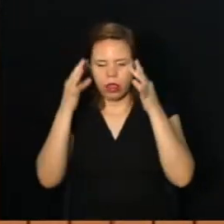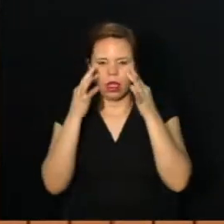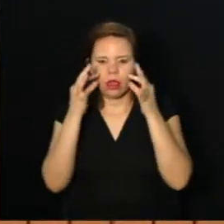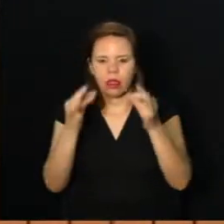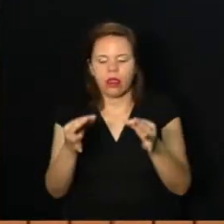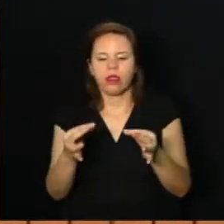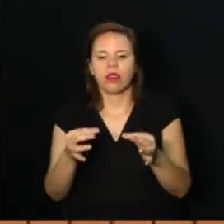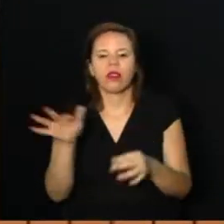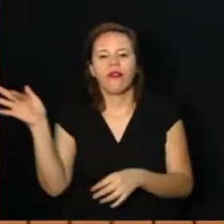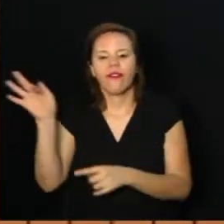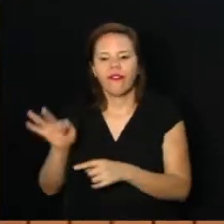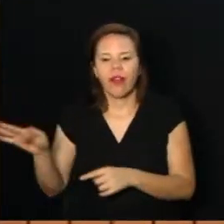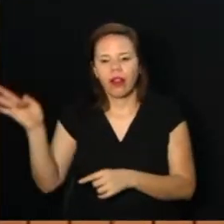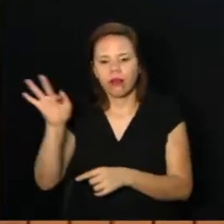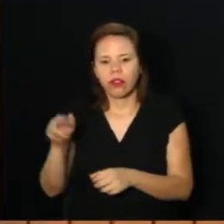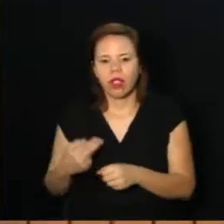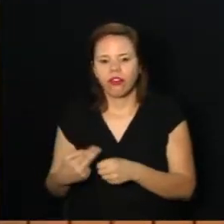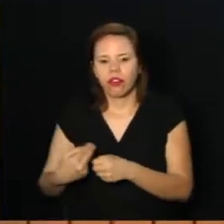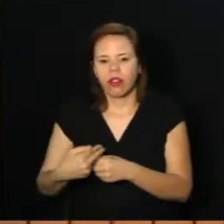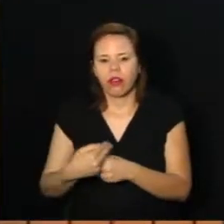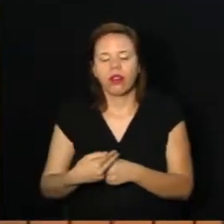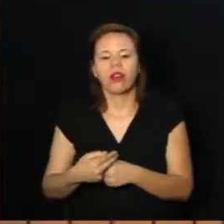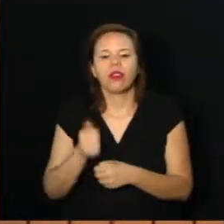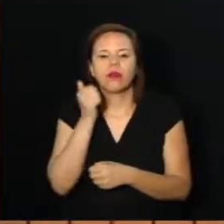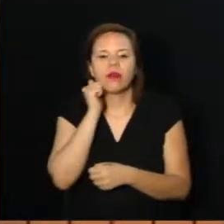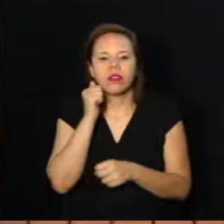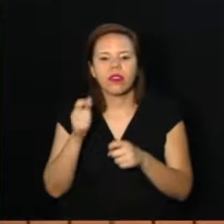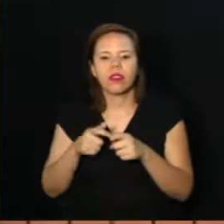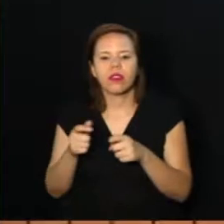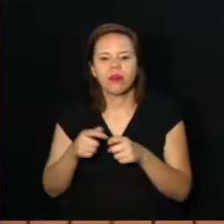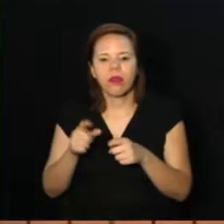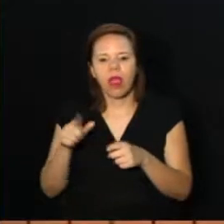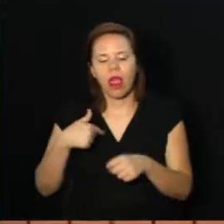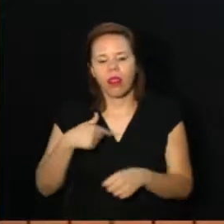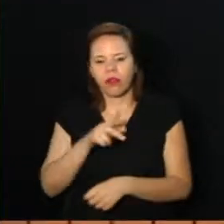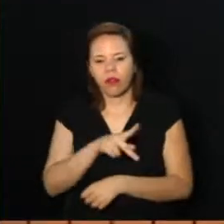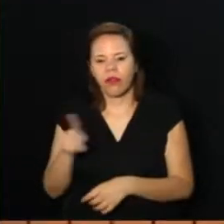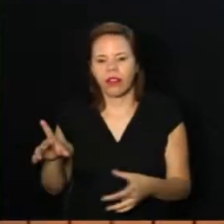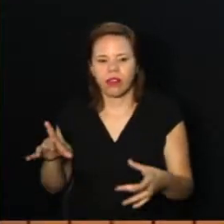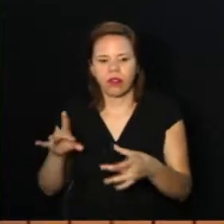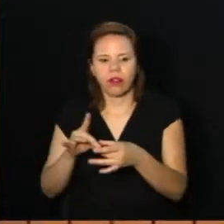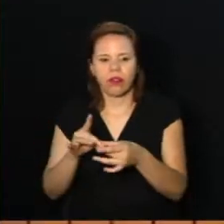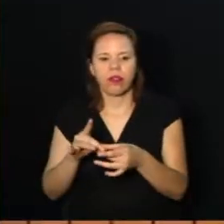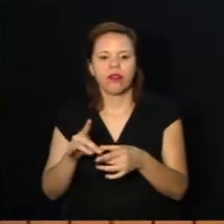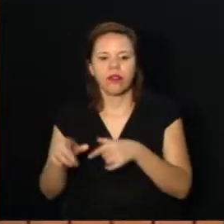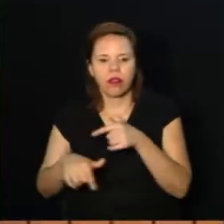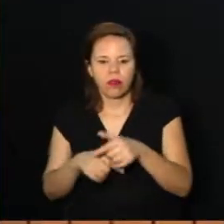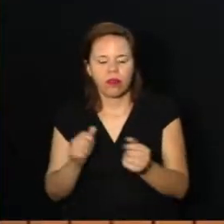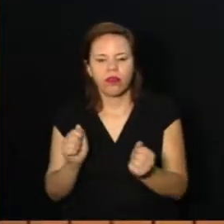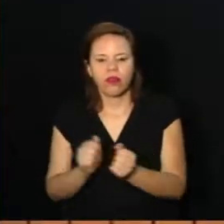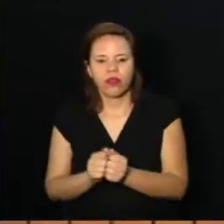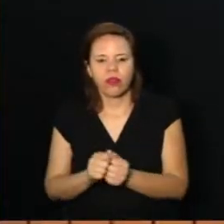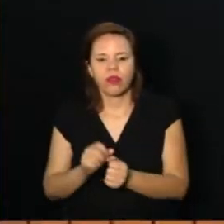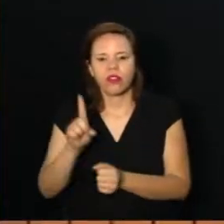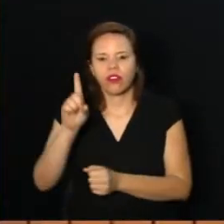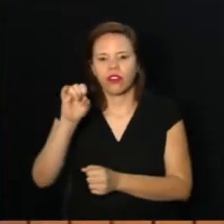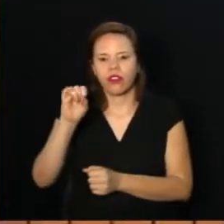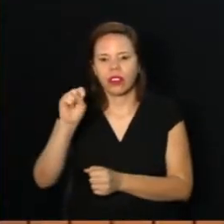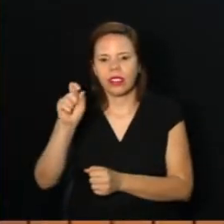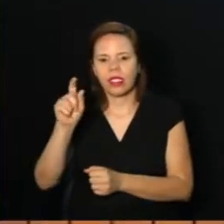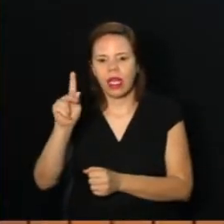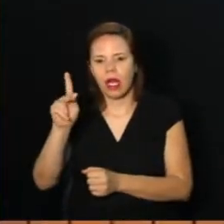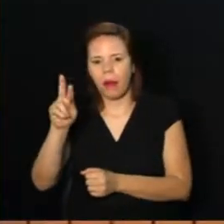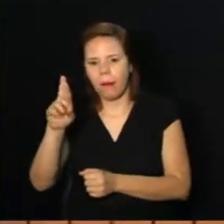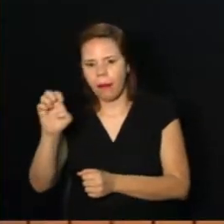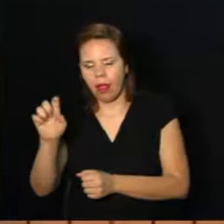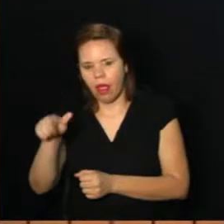Ciências Médicas da Unicamp, onde eu sou professora associada, e o DISAPRE tem como